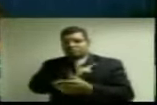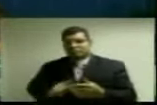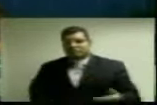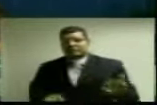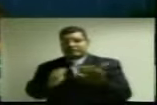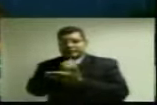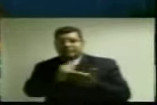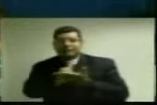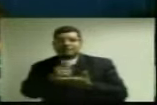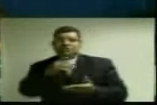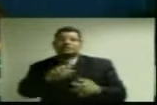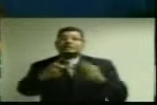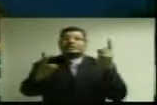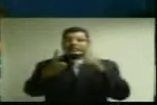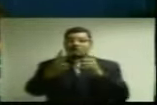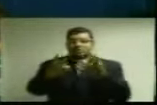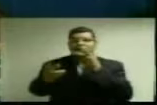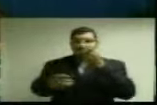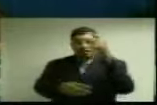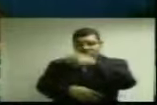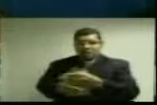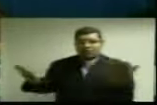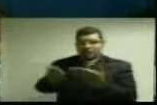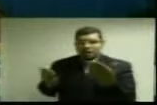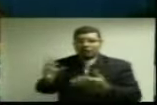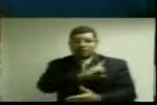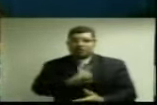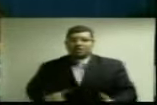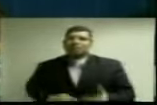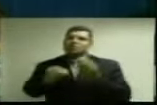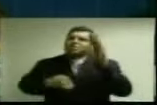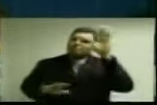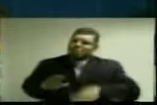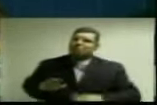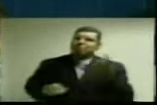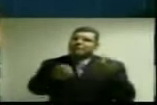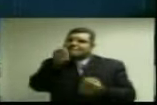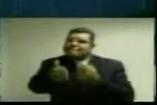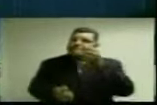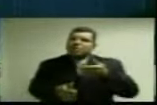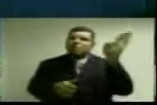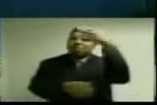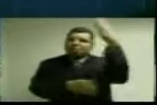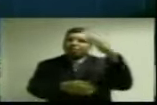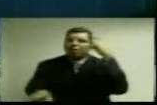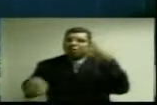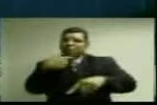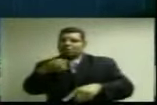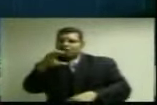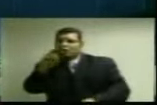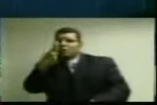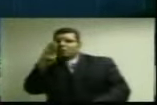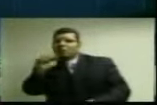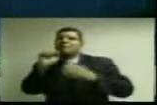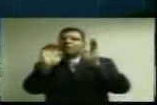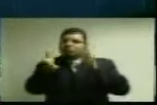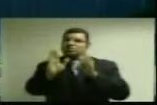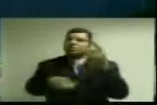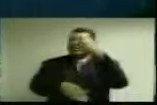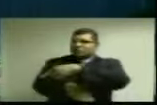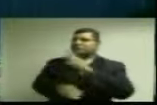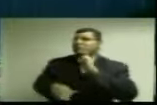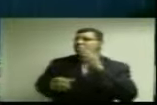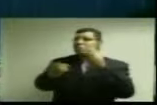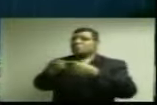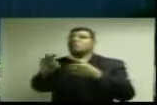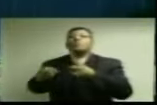federal. Segundo, quero dizer a Vossa Excelência, deputado, que muito menos sou um embandeirado contra Cuba. Já estive em